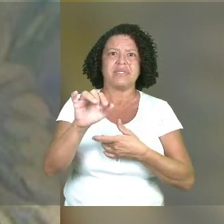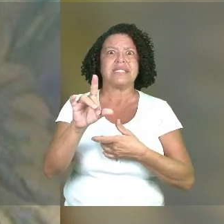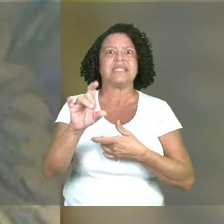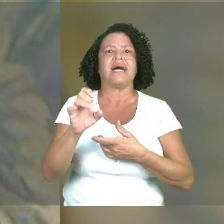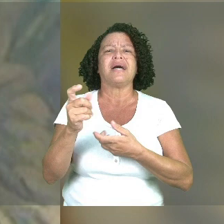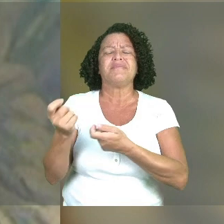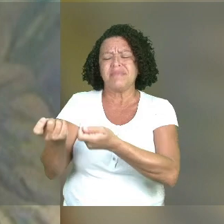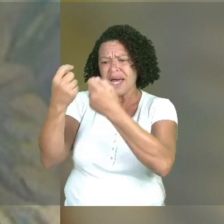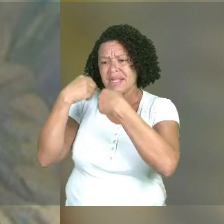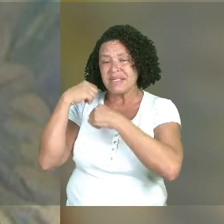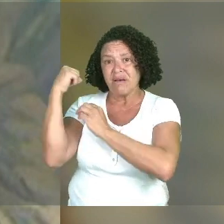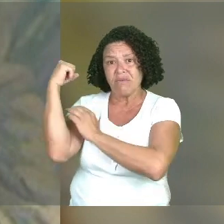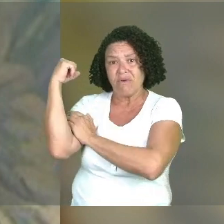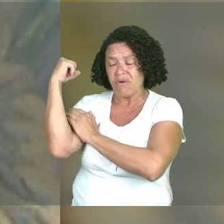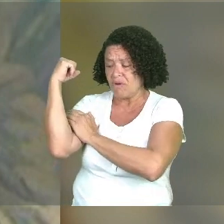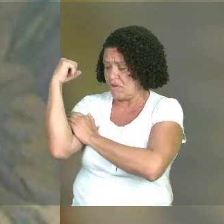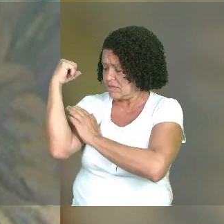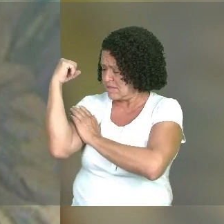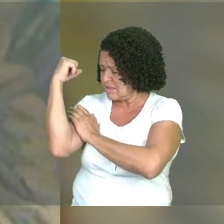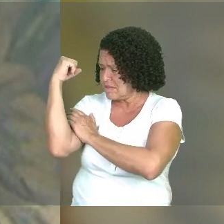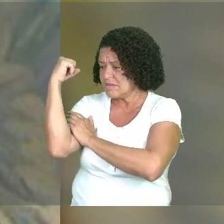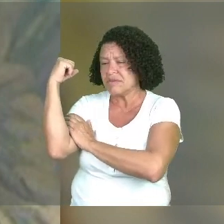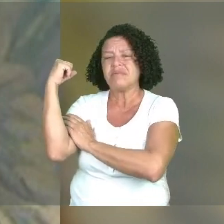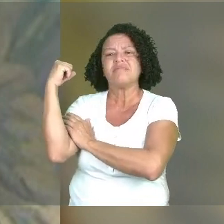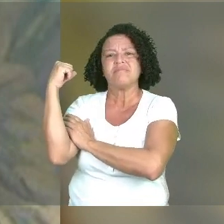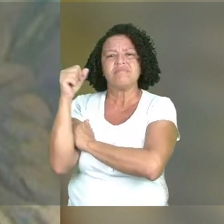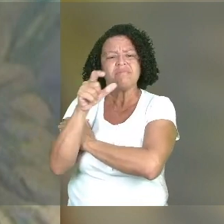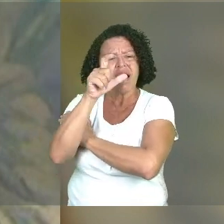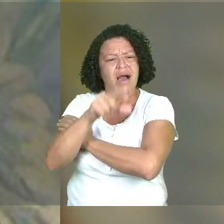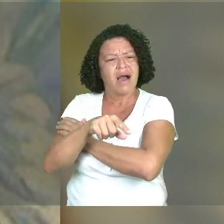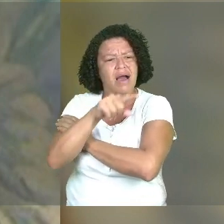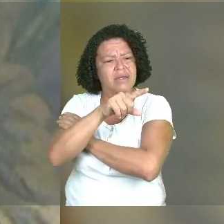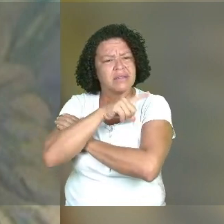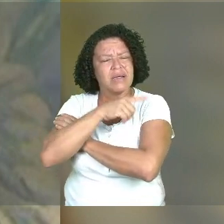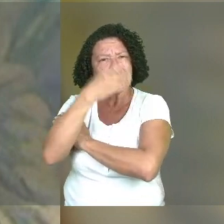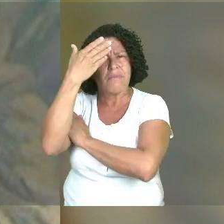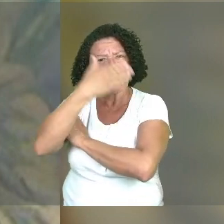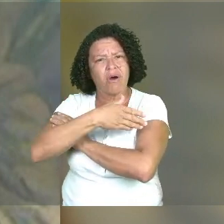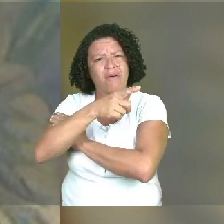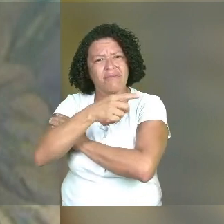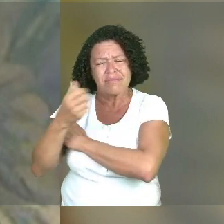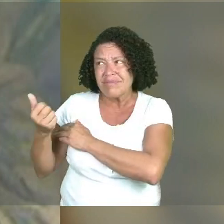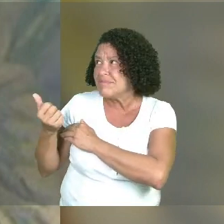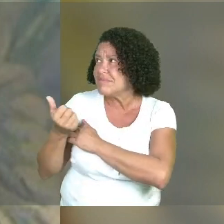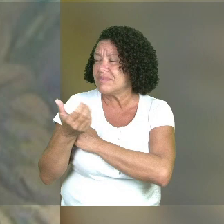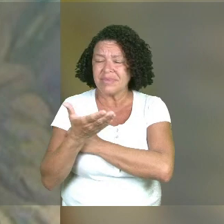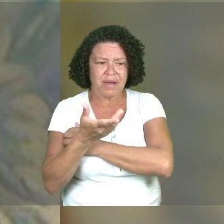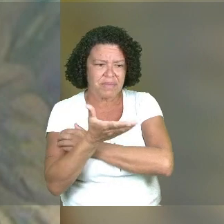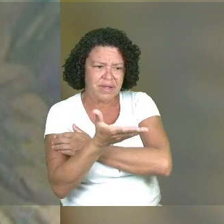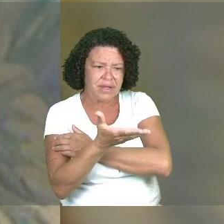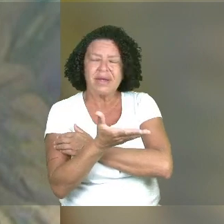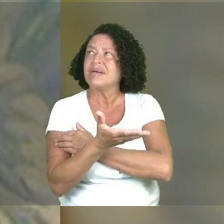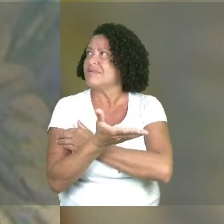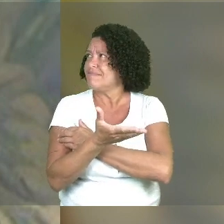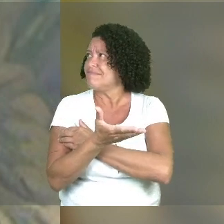dai força àquele que passa pela provação.